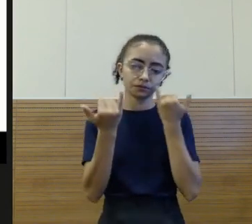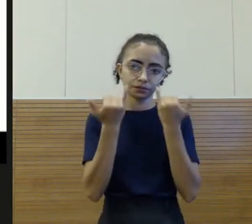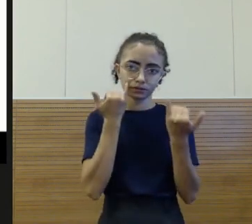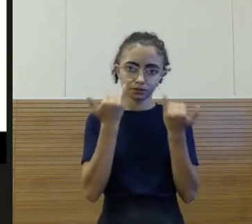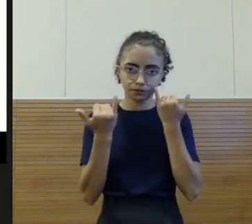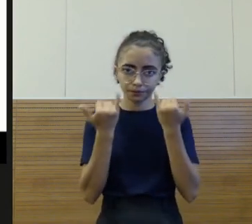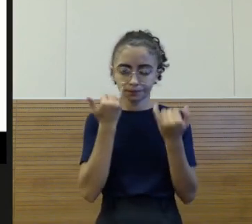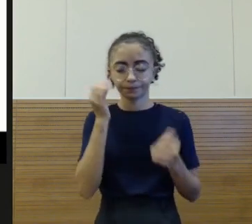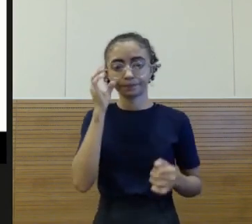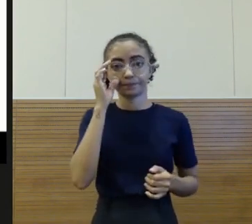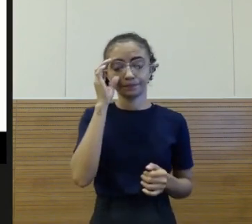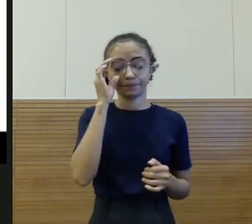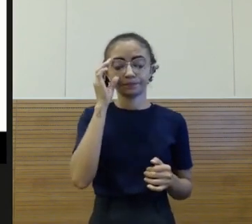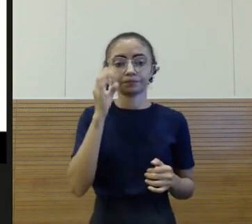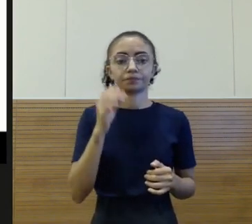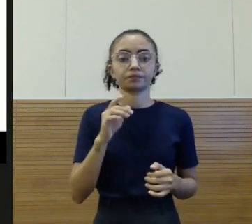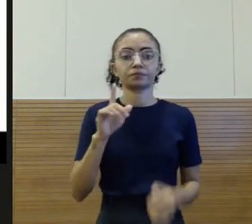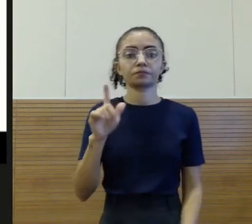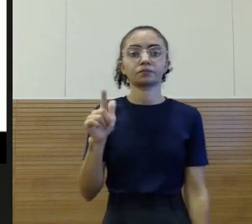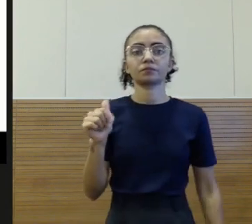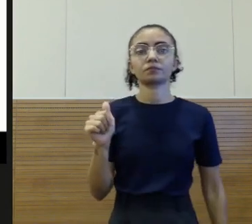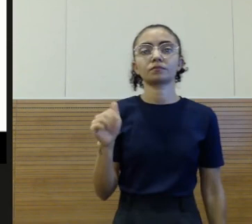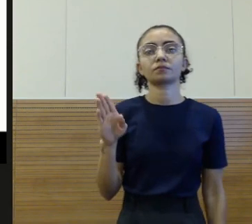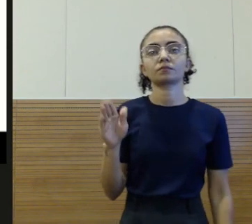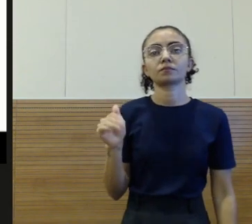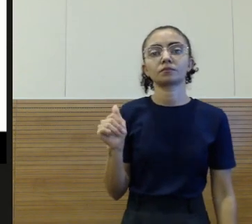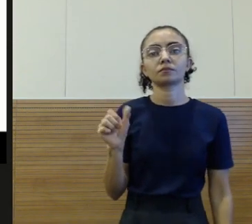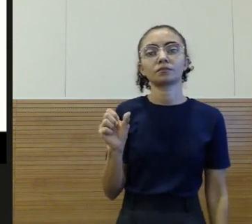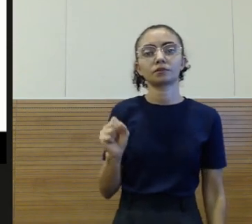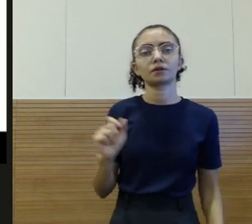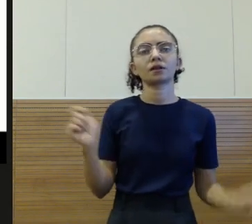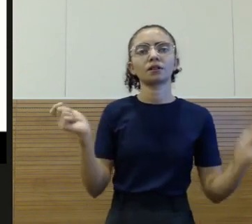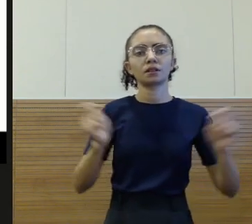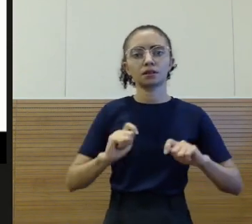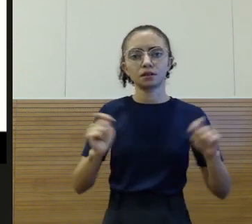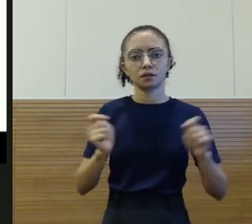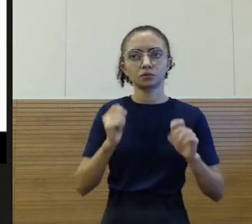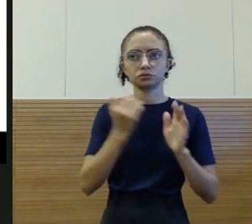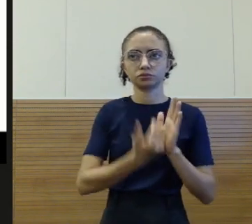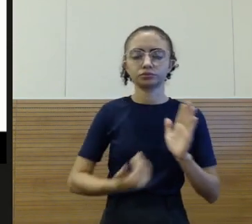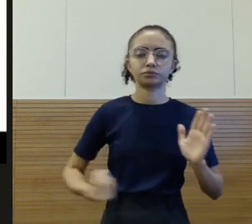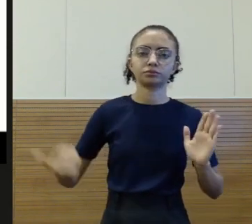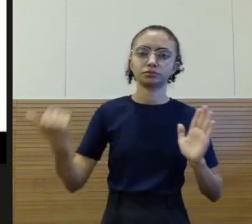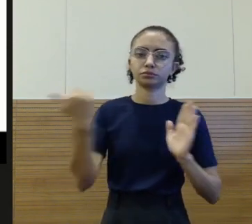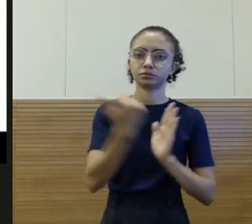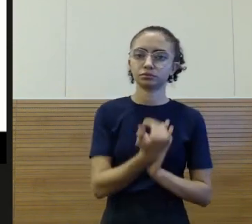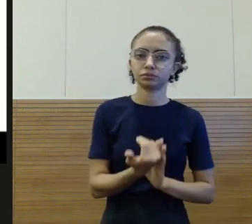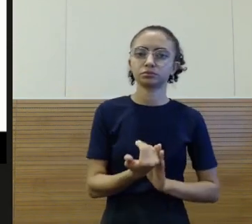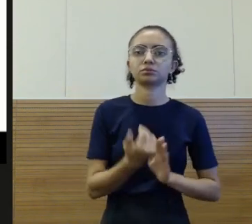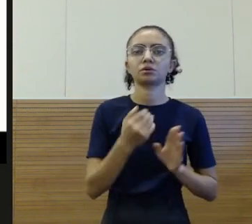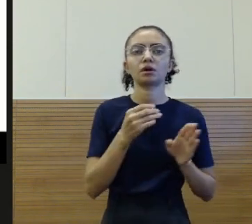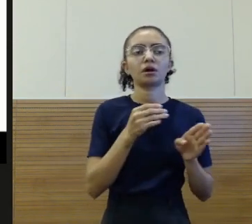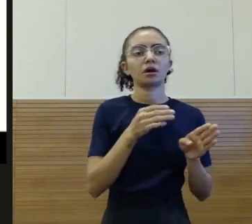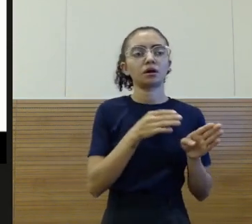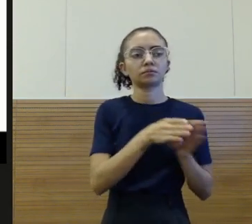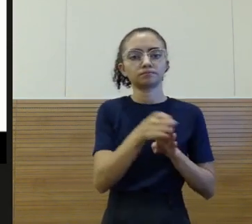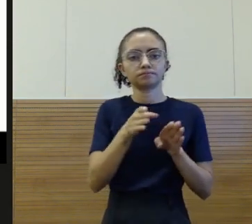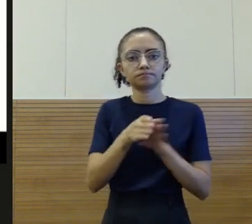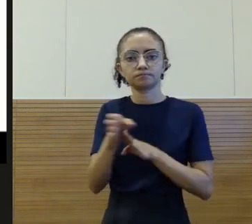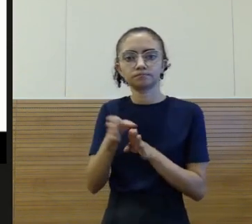Primeiro, as GABAs têm um grande potencial para promover dietas saudáveis a partir de sistemas alimentares